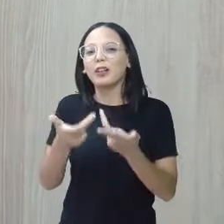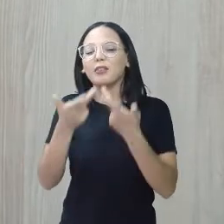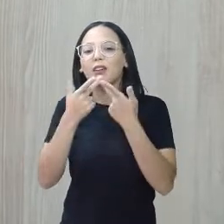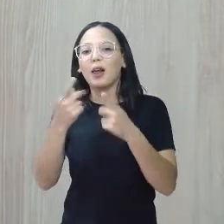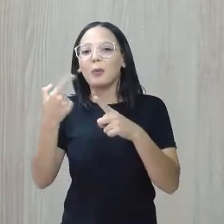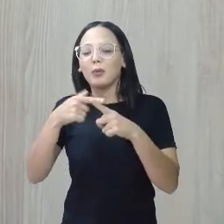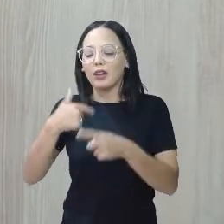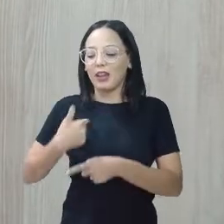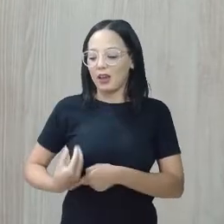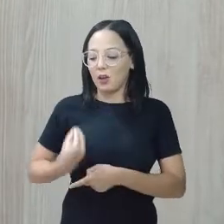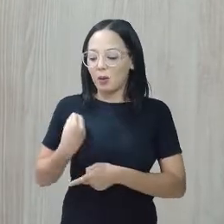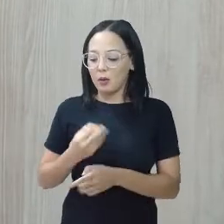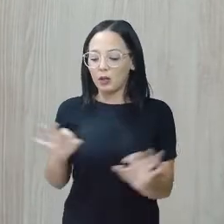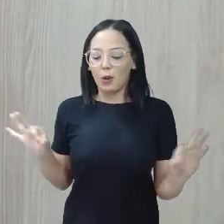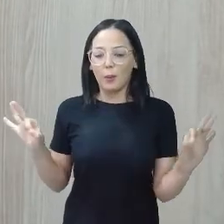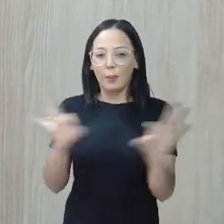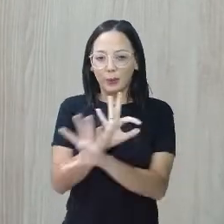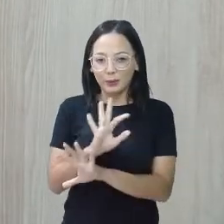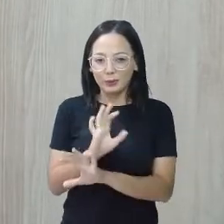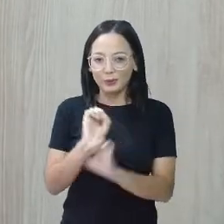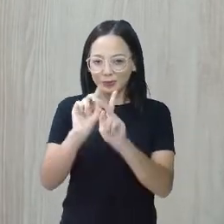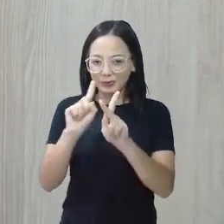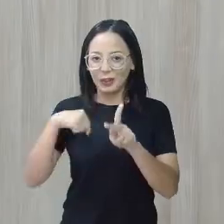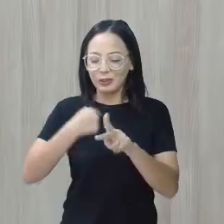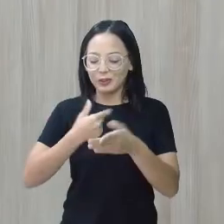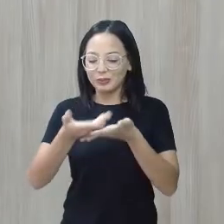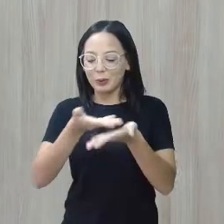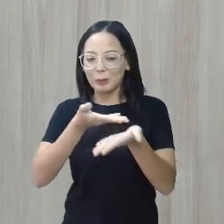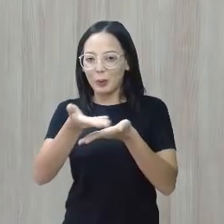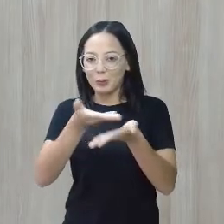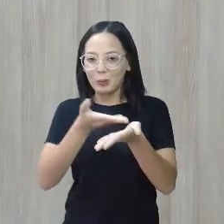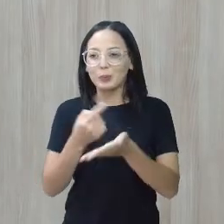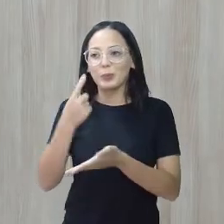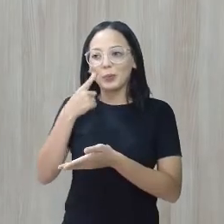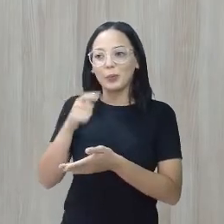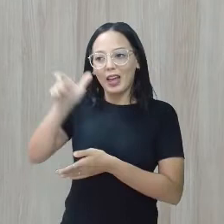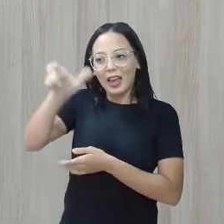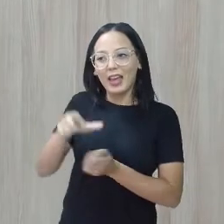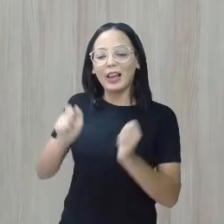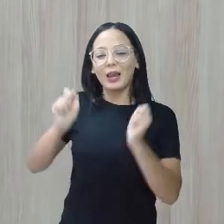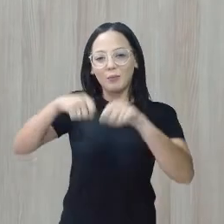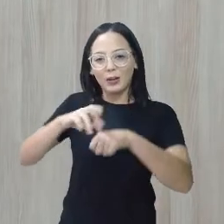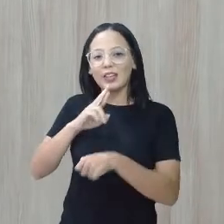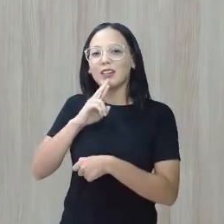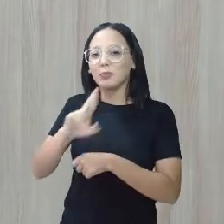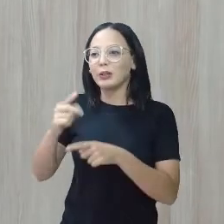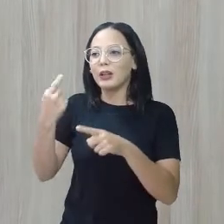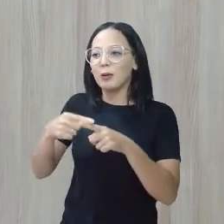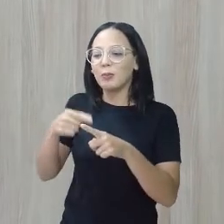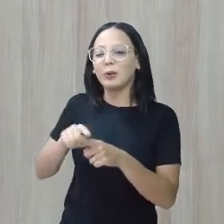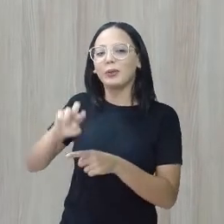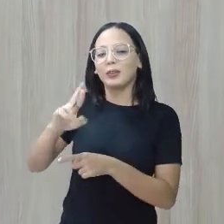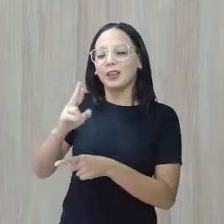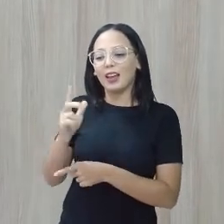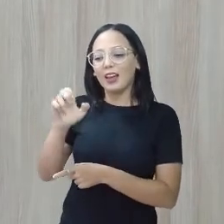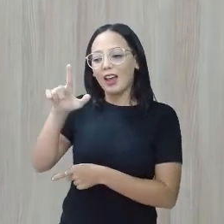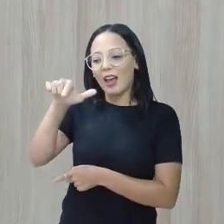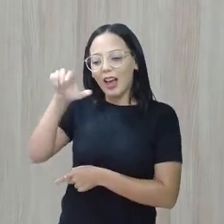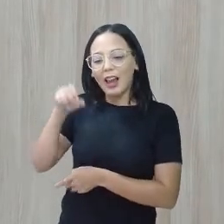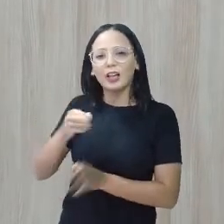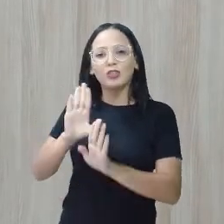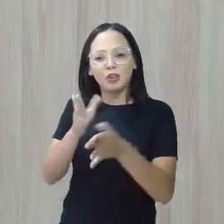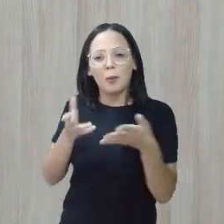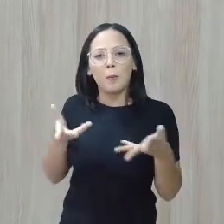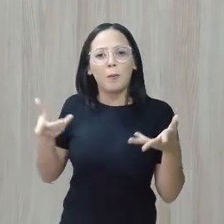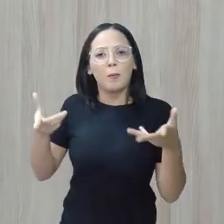a postos para a gente fazer essa interação. Bom, gente, ele pode sim responder, até porque a Helena saiu daqui craque, né?